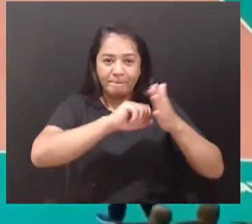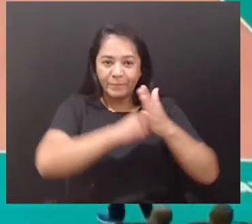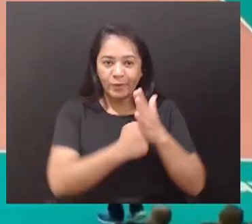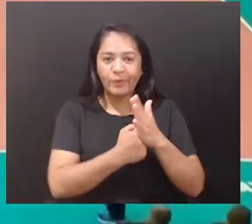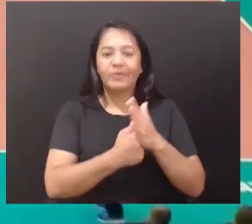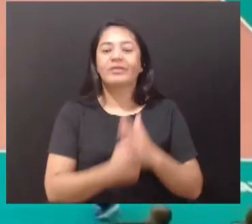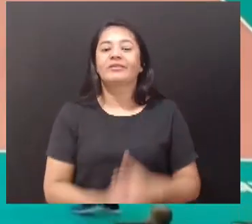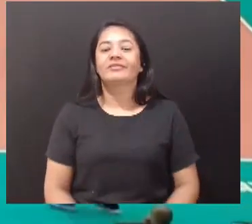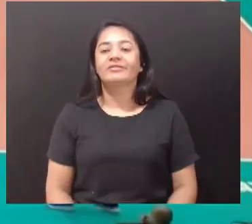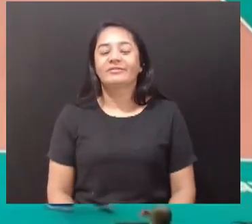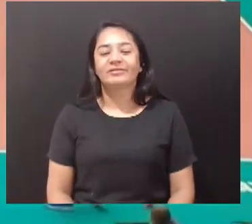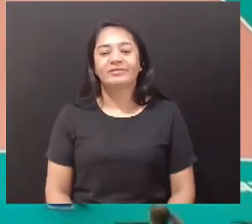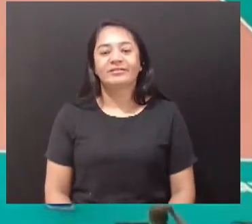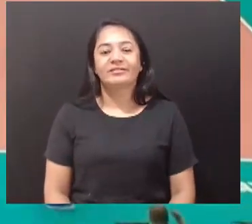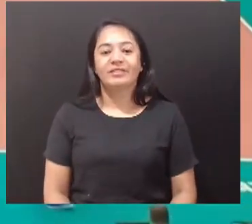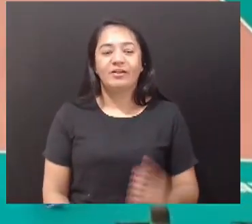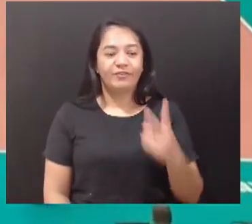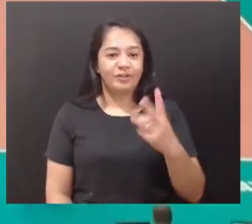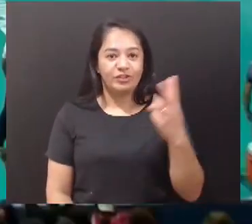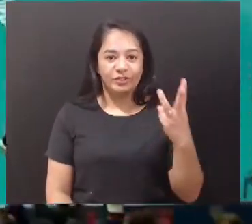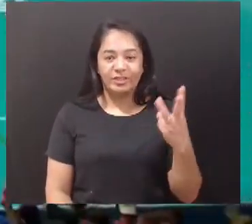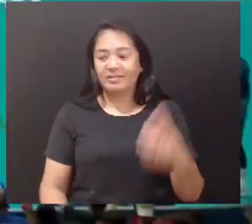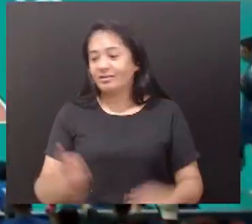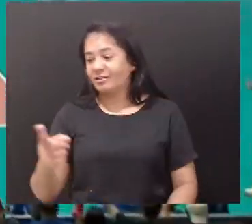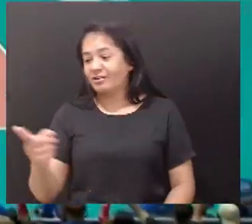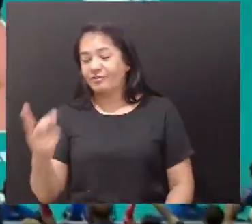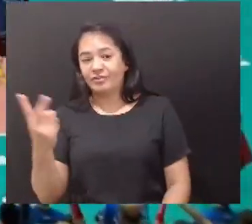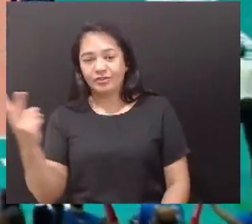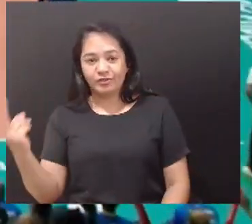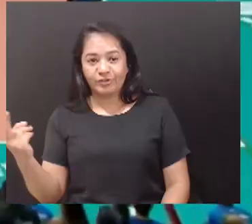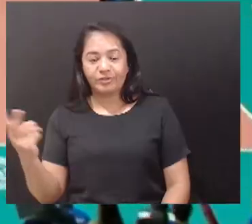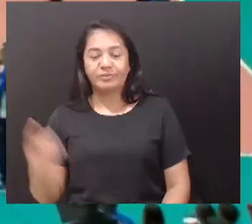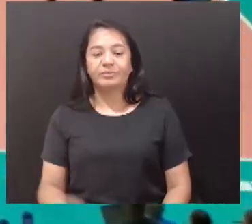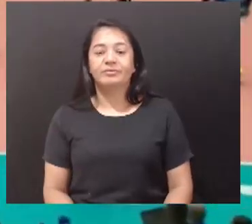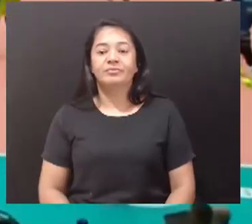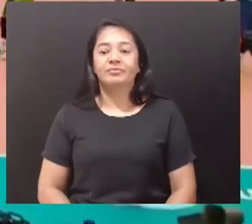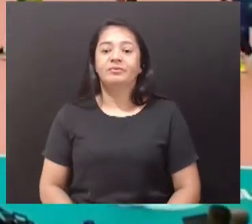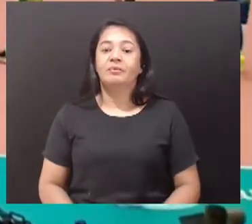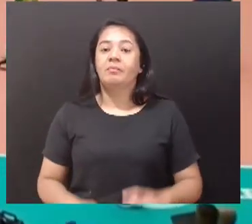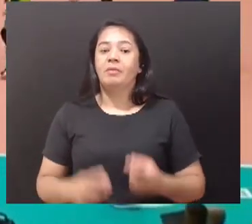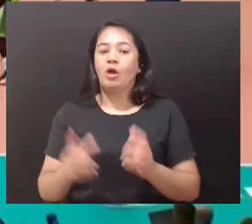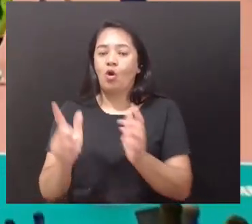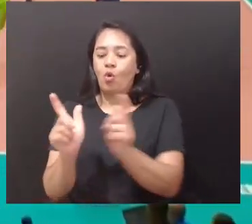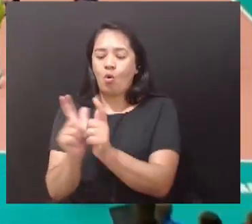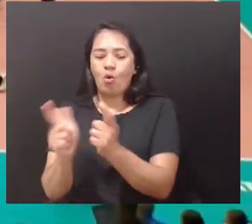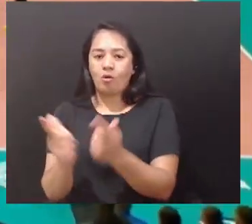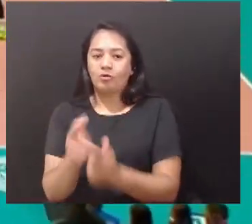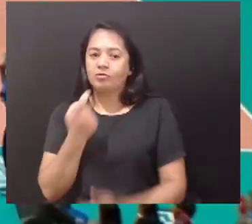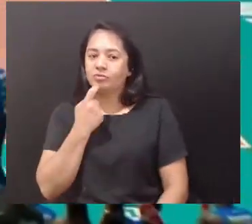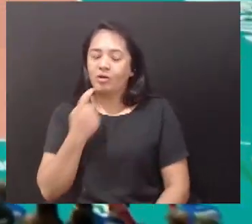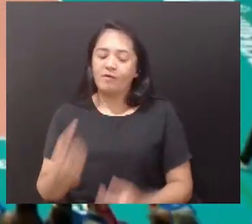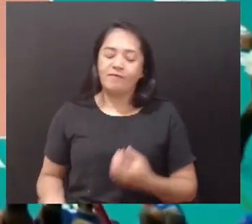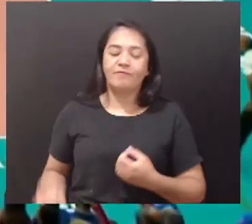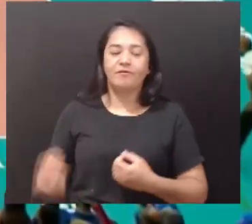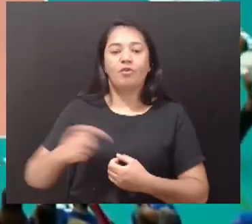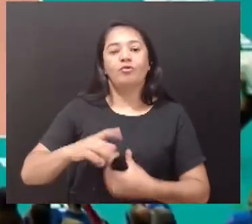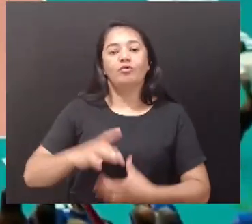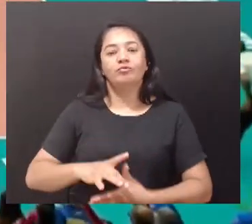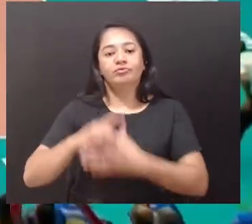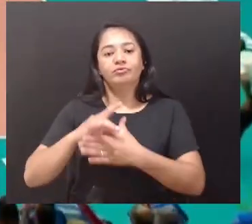deixar 23-22 para os visitantes. Mas a equipe de Campinas retomou a liderança e fechou